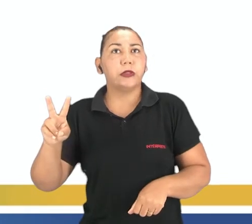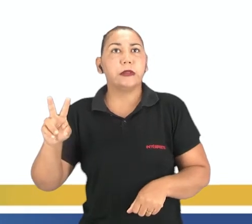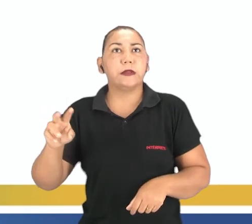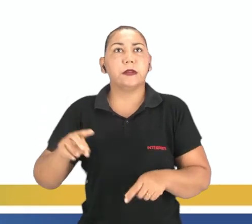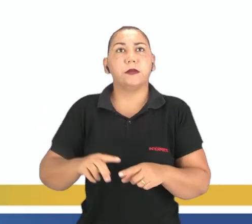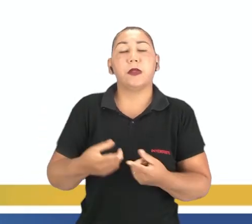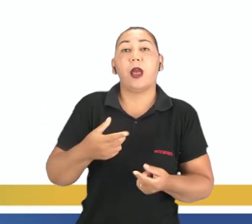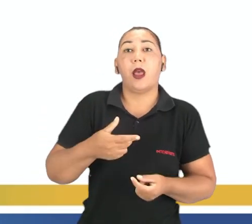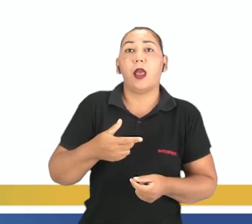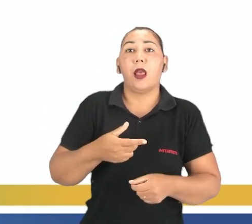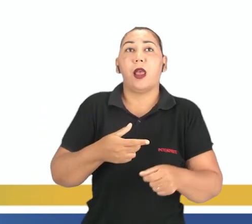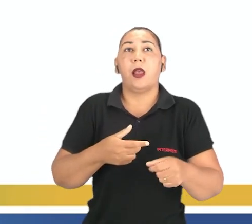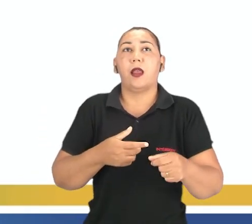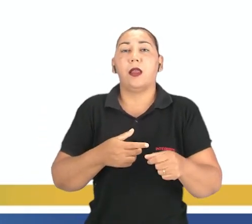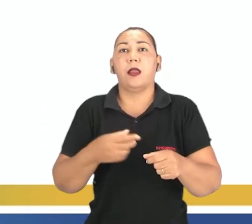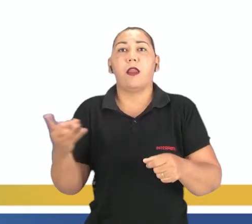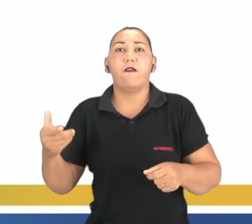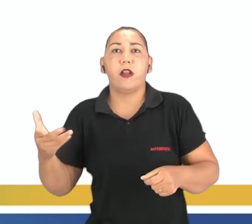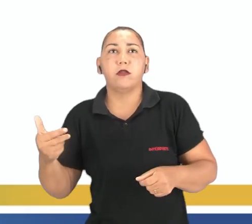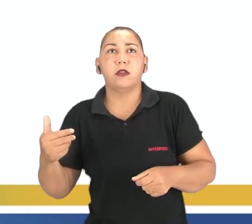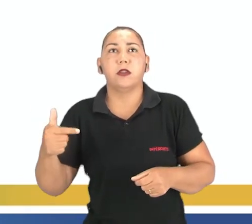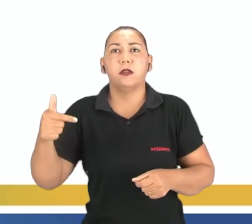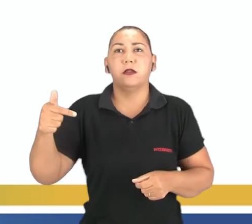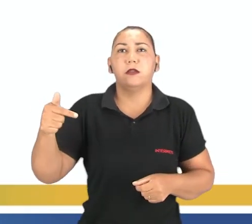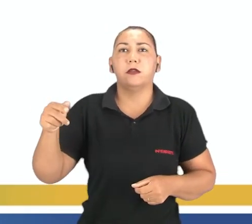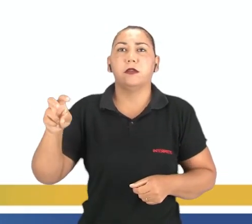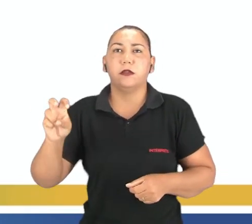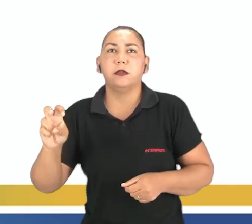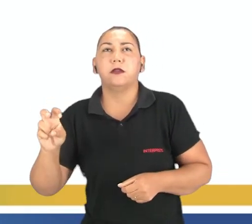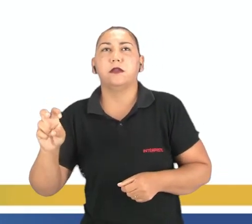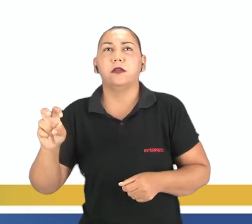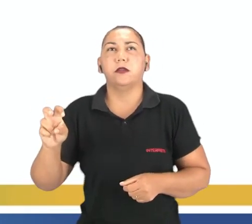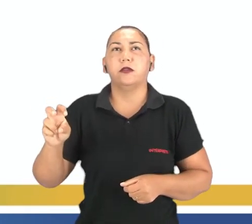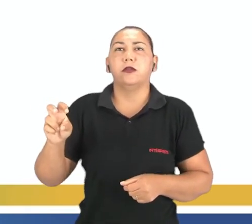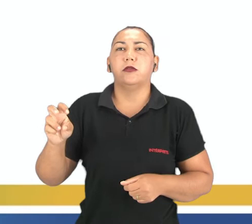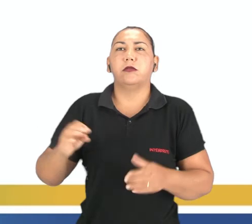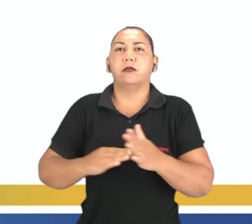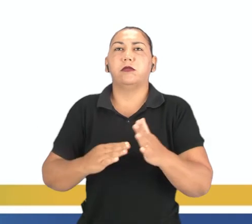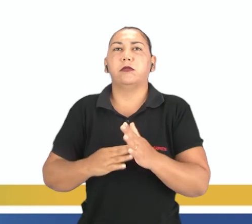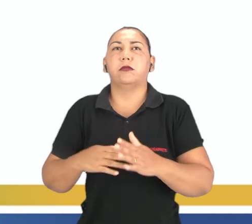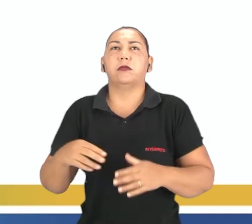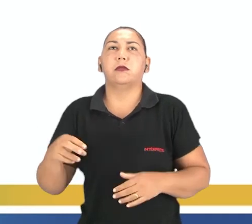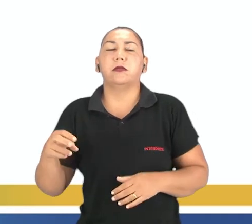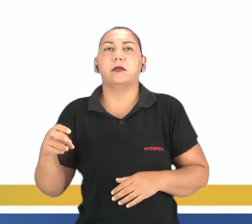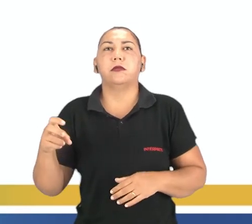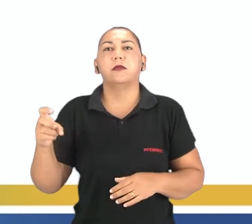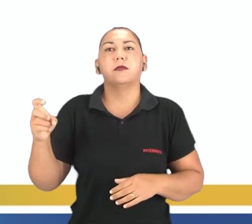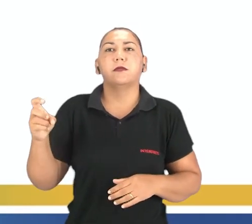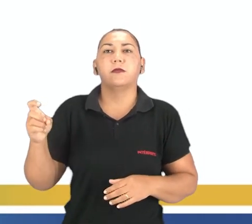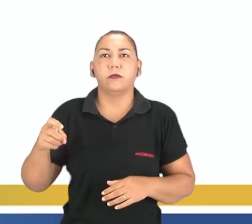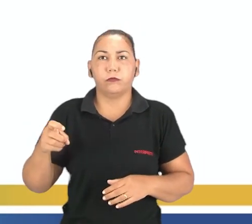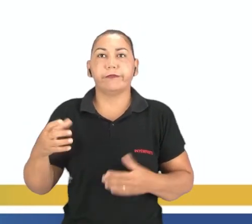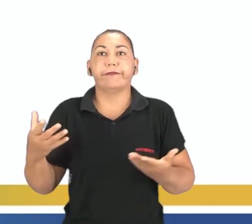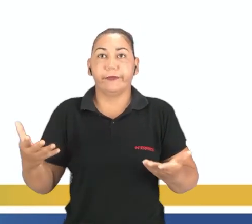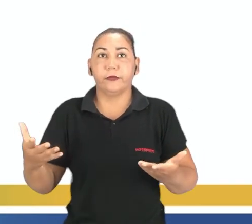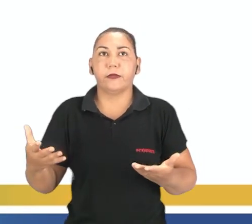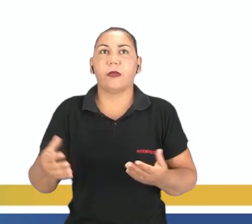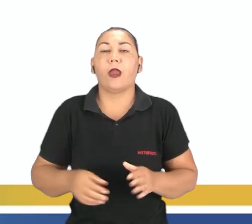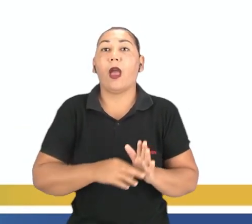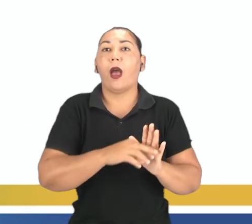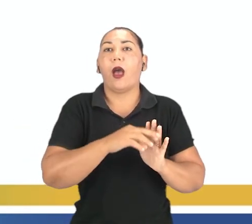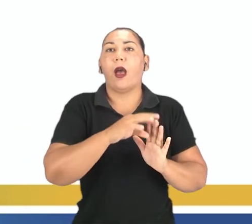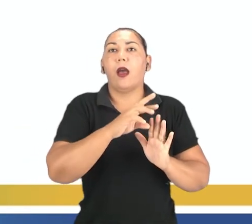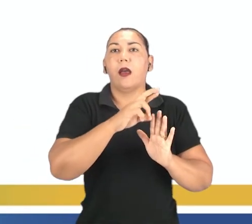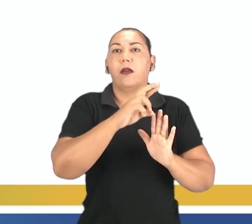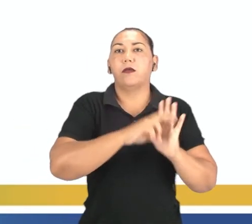então a primeira coisa que nós vamos fazer é montar a proporção envolvida, né? Então vai ficar 50 sobre 75, que é igual